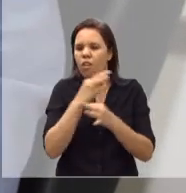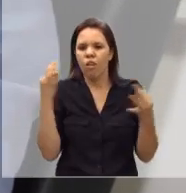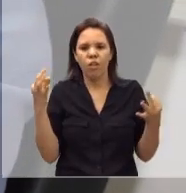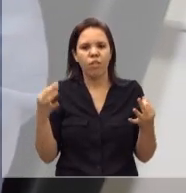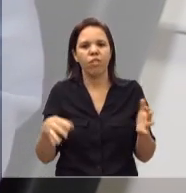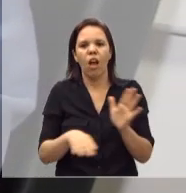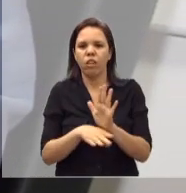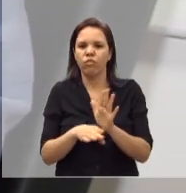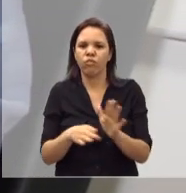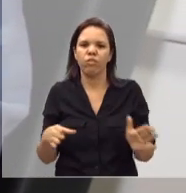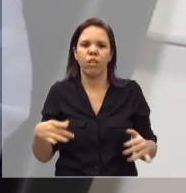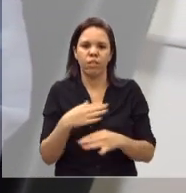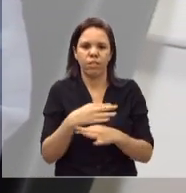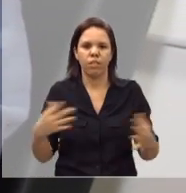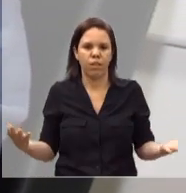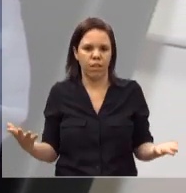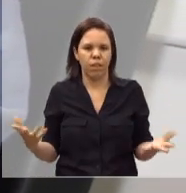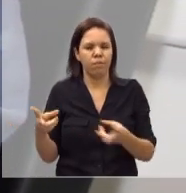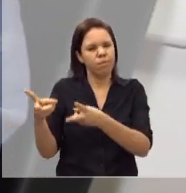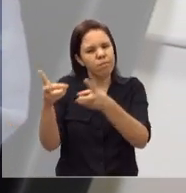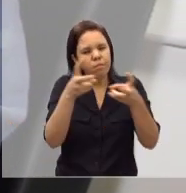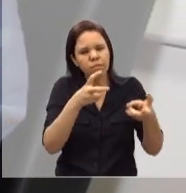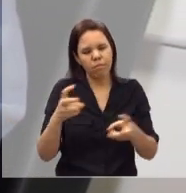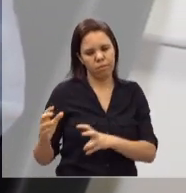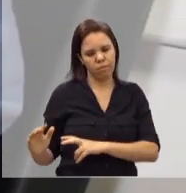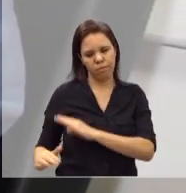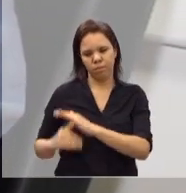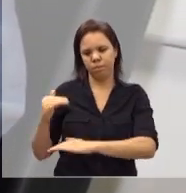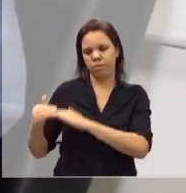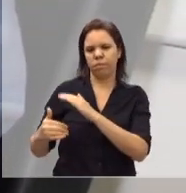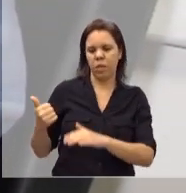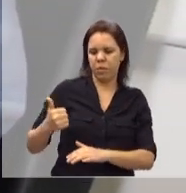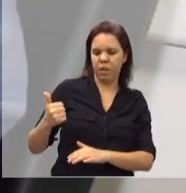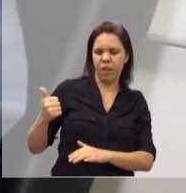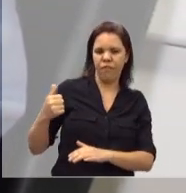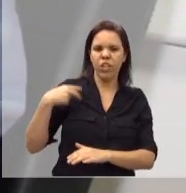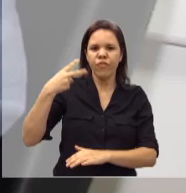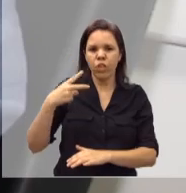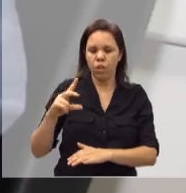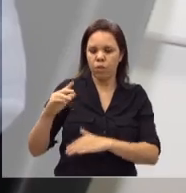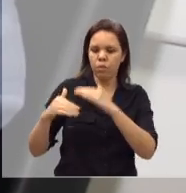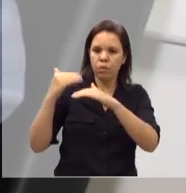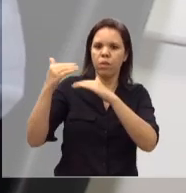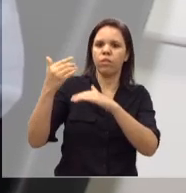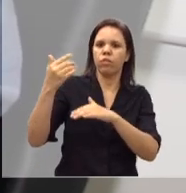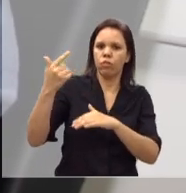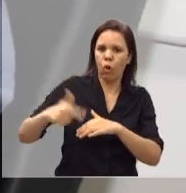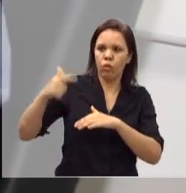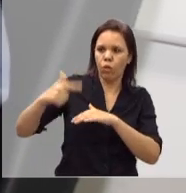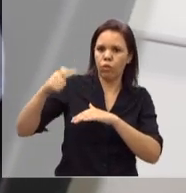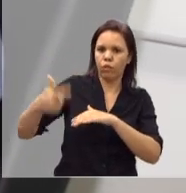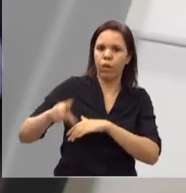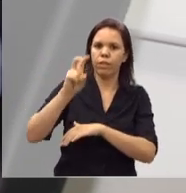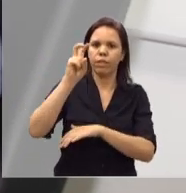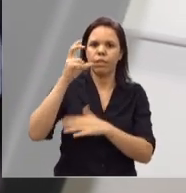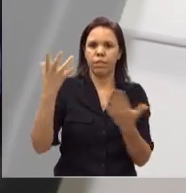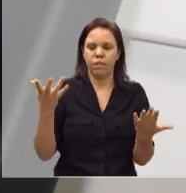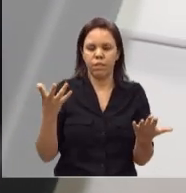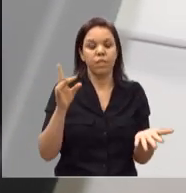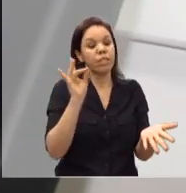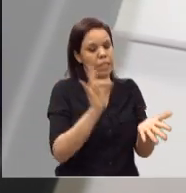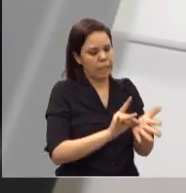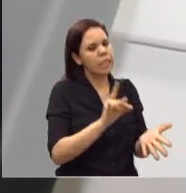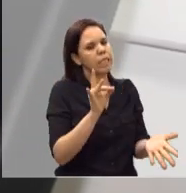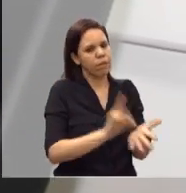cidade. Vereador, o senhor nota uma evolução aí do 1º mandato e agora para o 5º? Na verdade, para ser